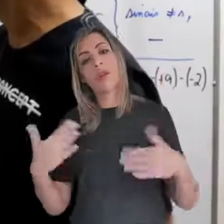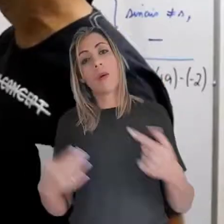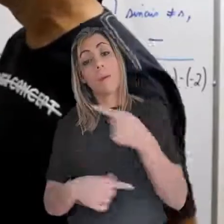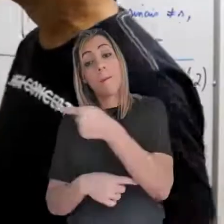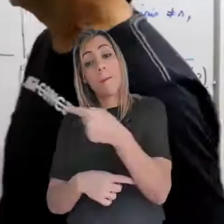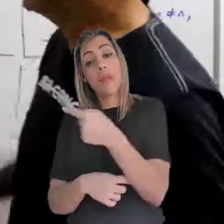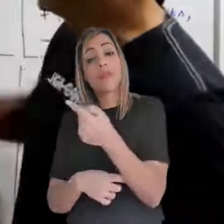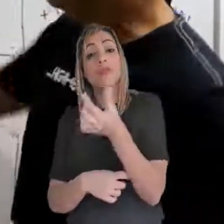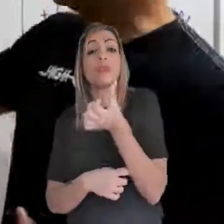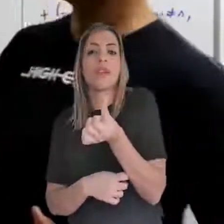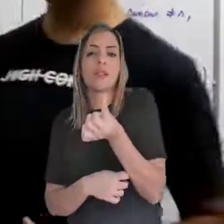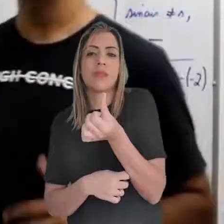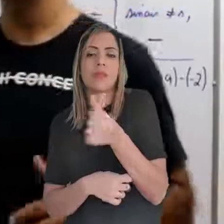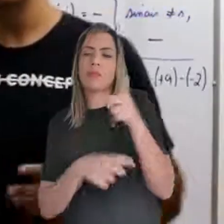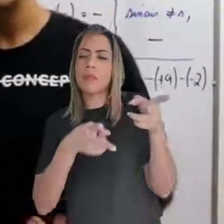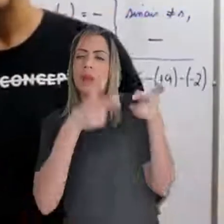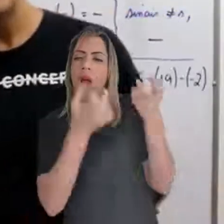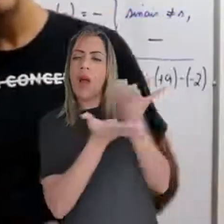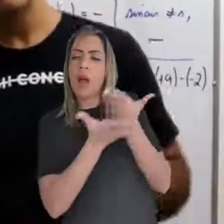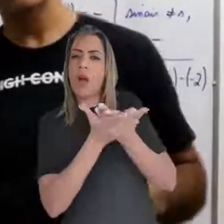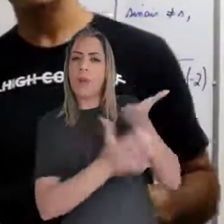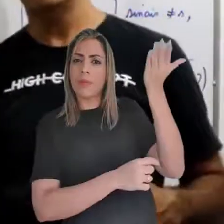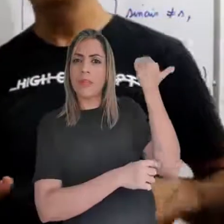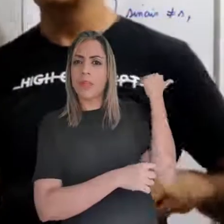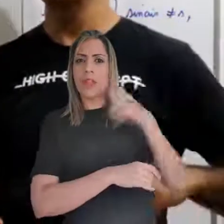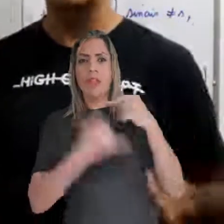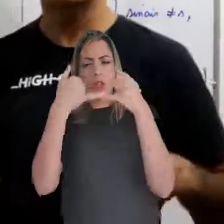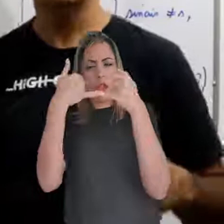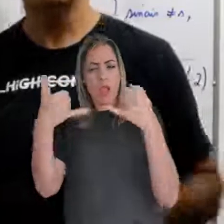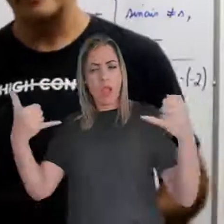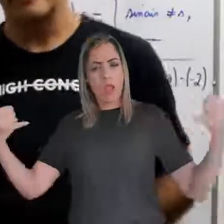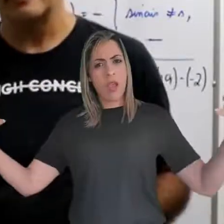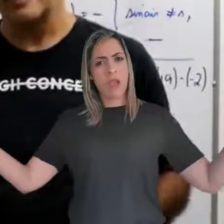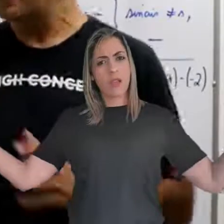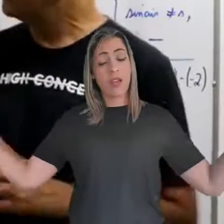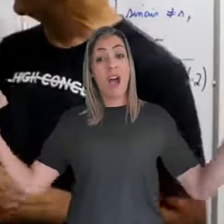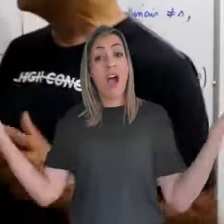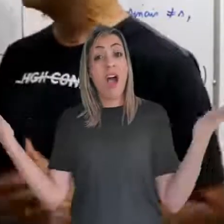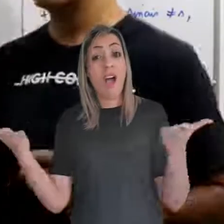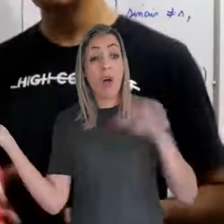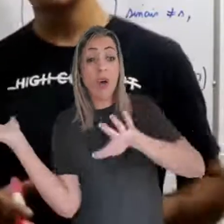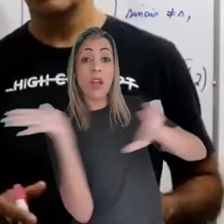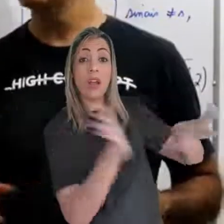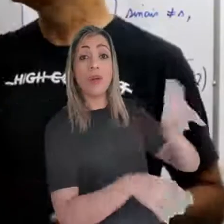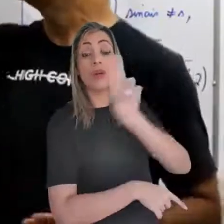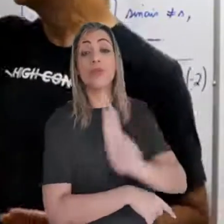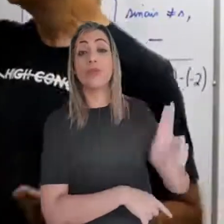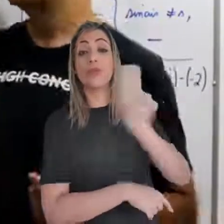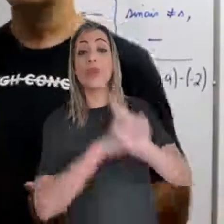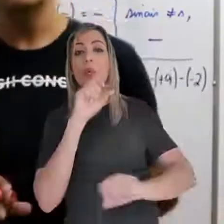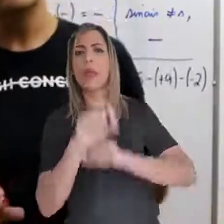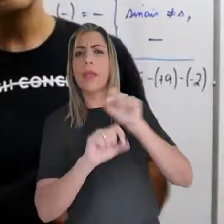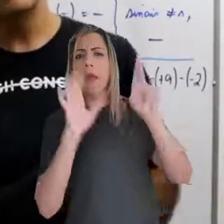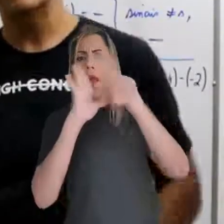serão menos 6. Perceba que na aula passada nós trabalhamos com reta numérica. Agora nós estamos usando a tal